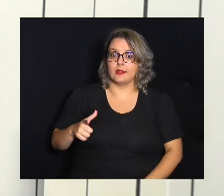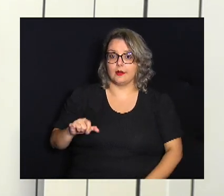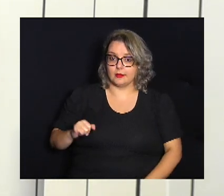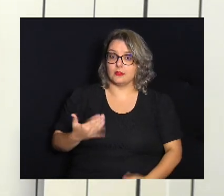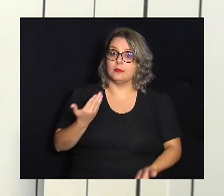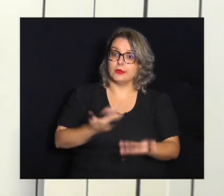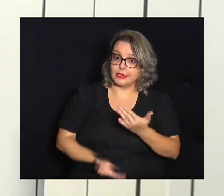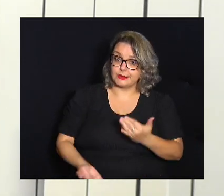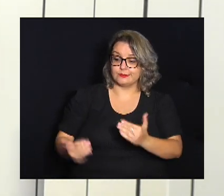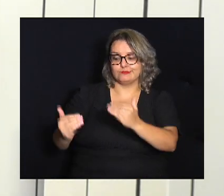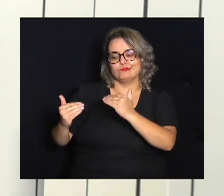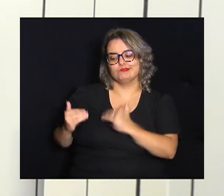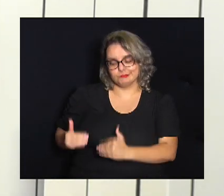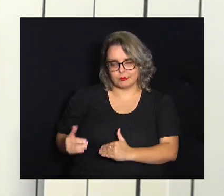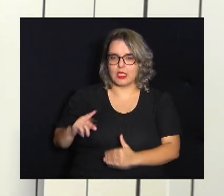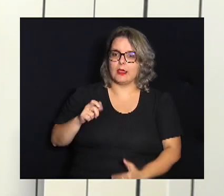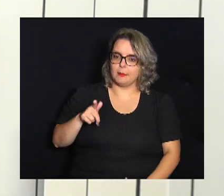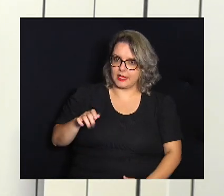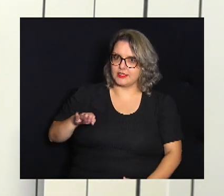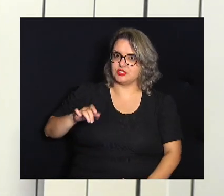entrou na zona de rebaixamento.